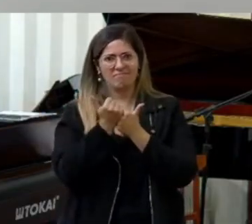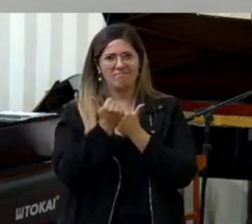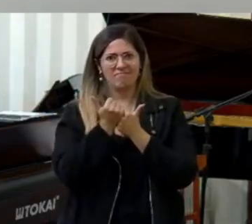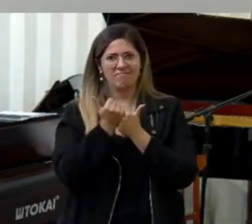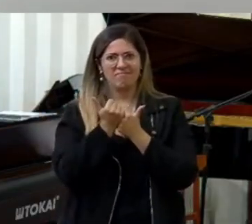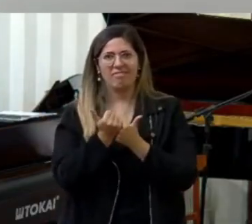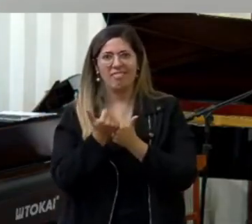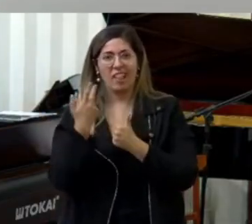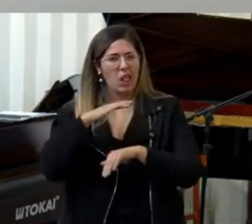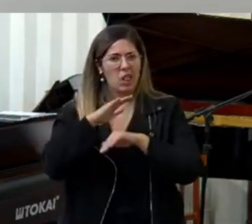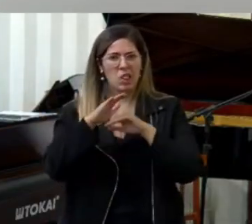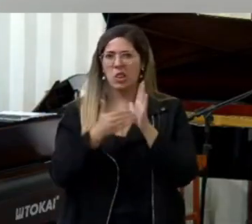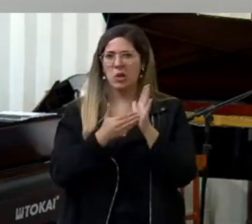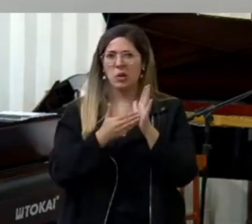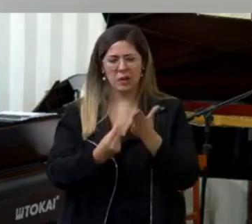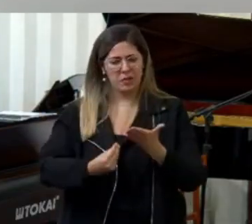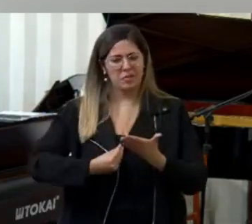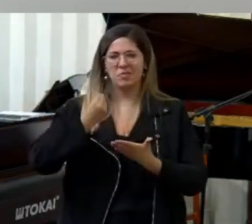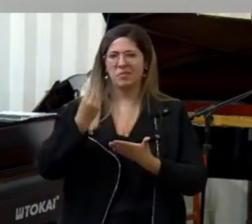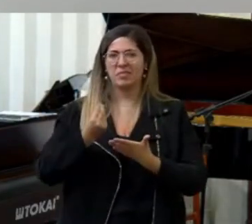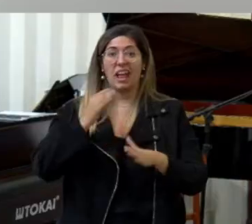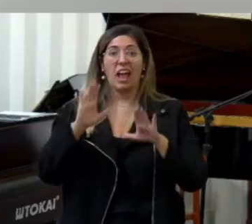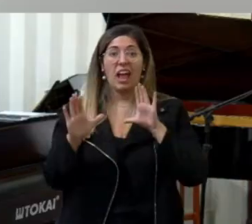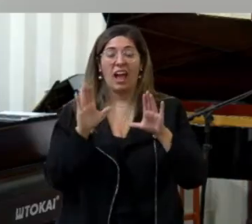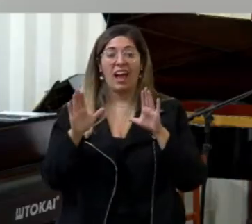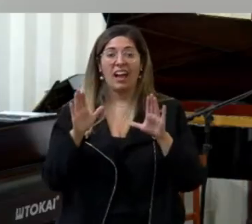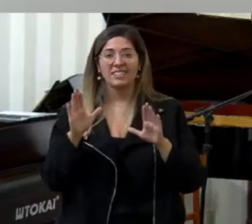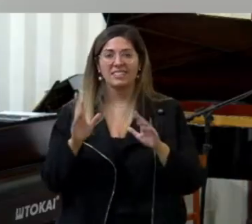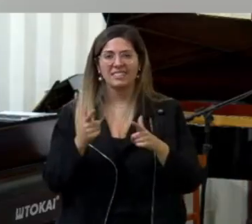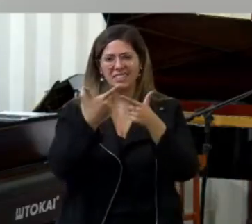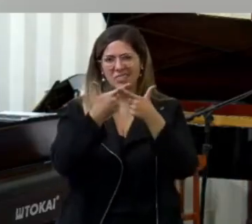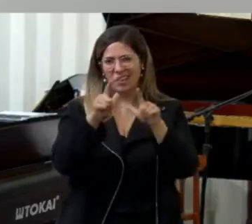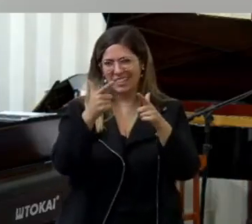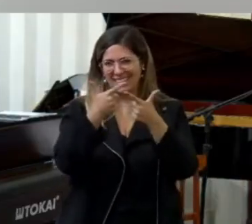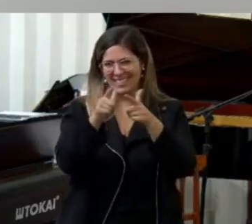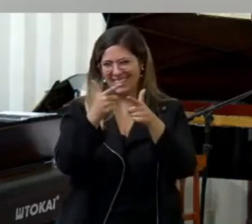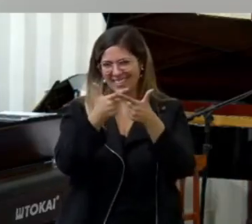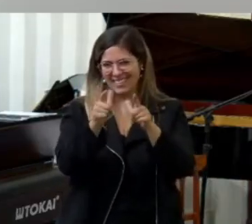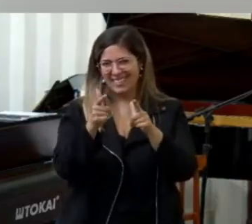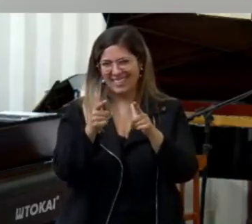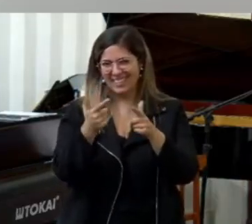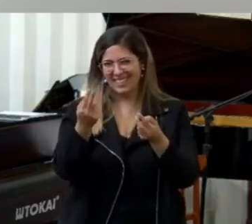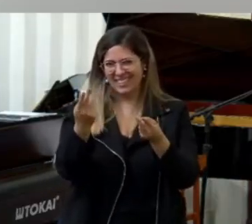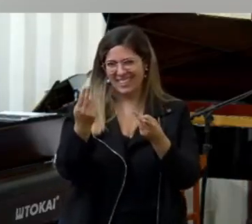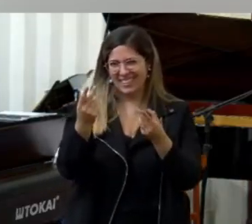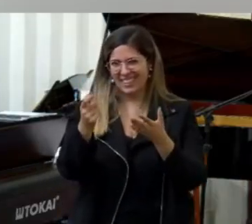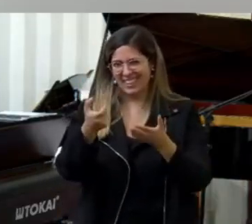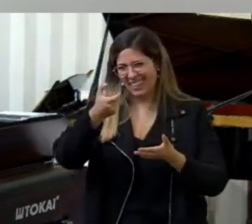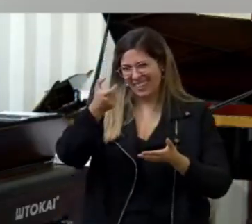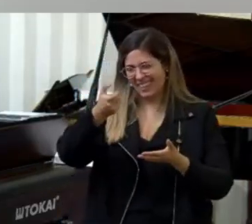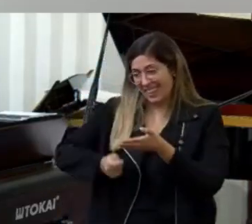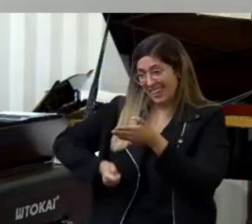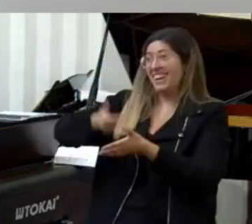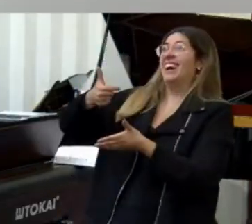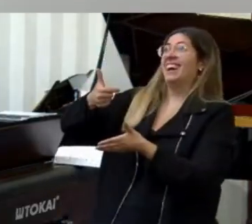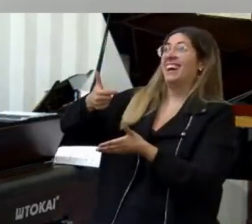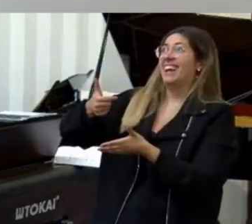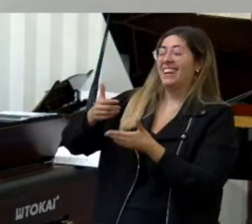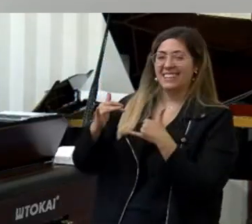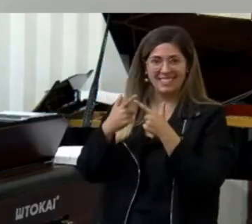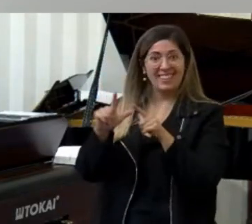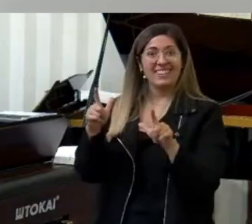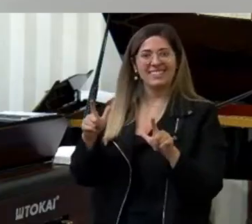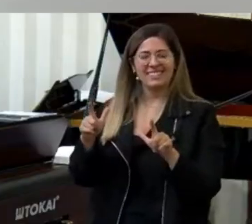pessoas lançam moedas ao alto para ver que sorte elas têm, Davi disse: sem